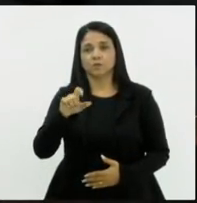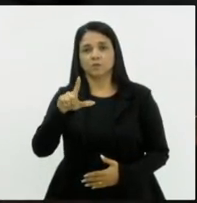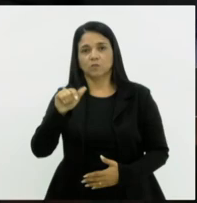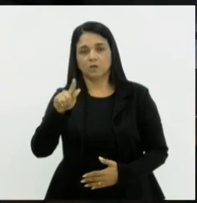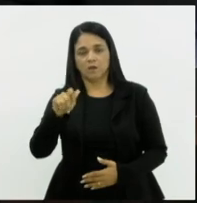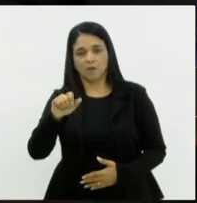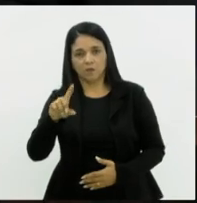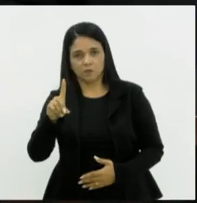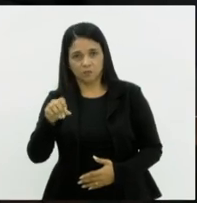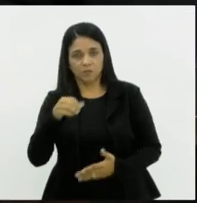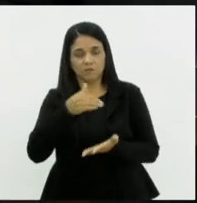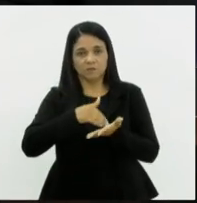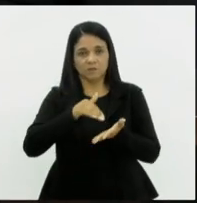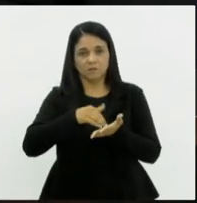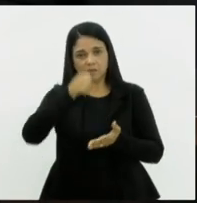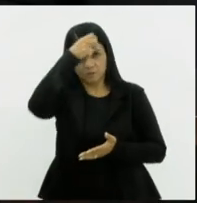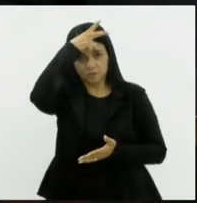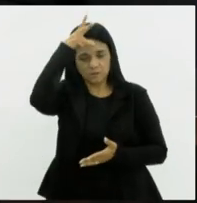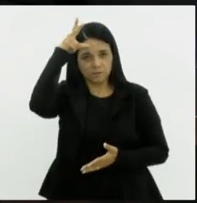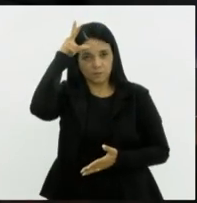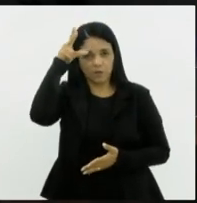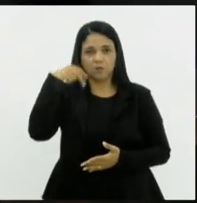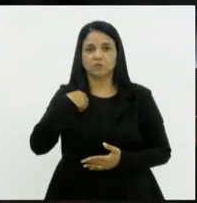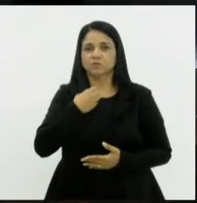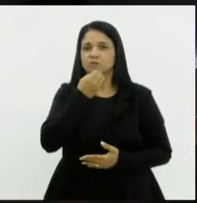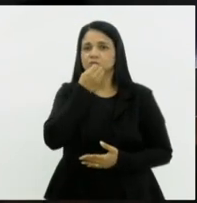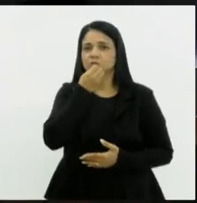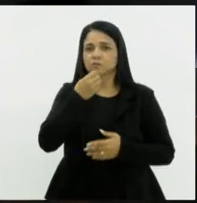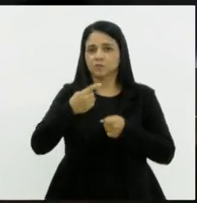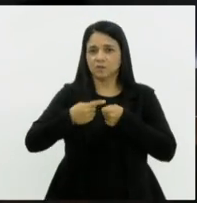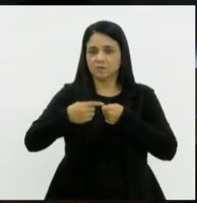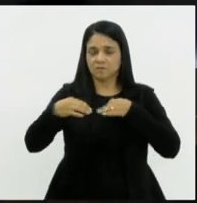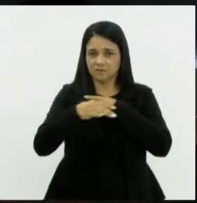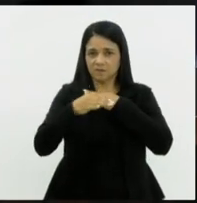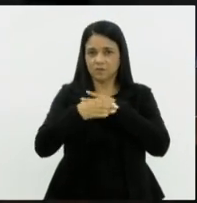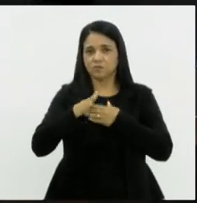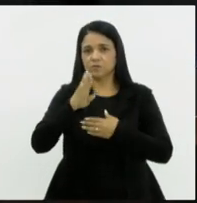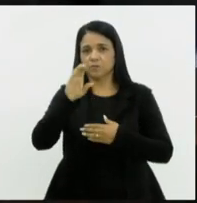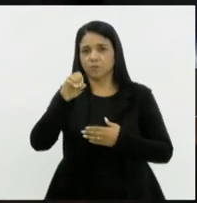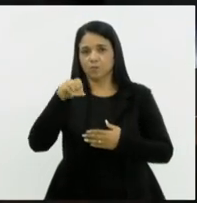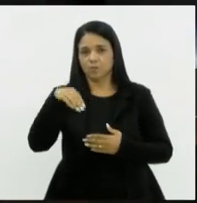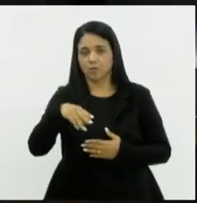Delgado, secretário municipal de Bom Jesus de